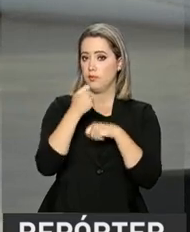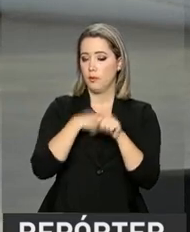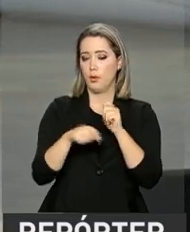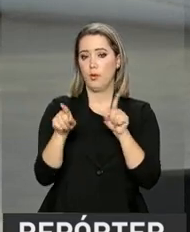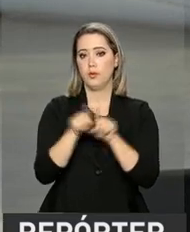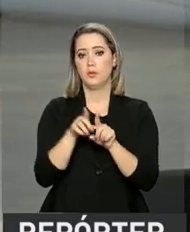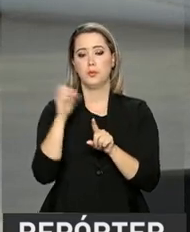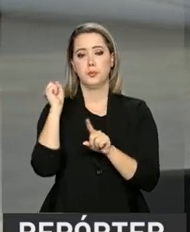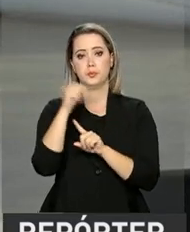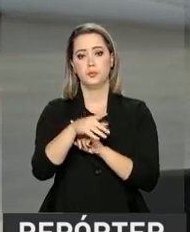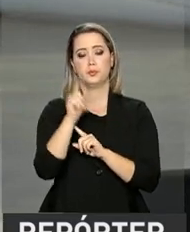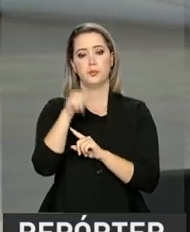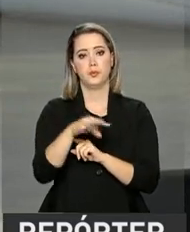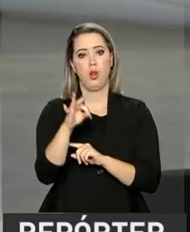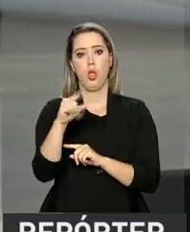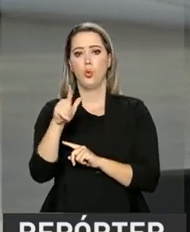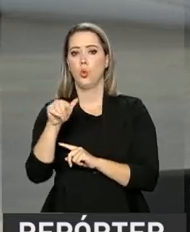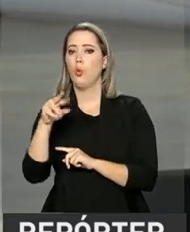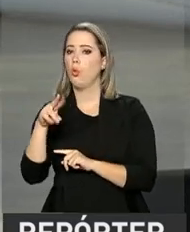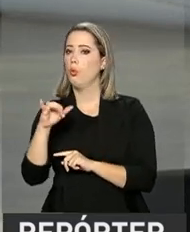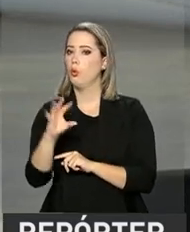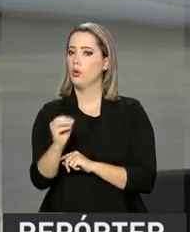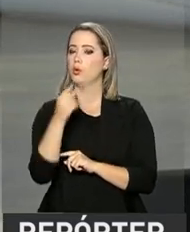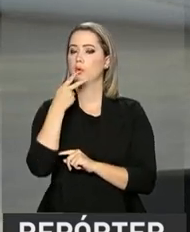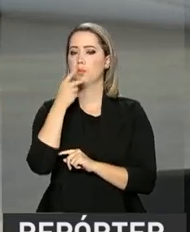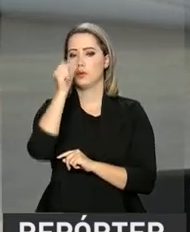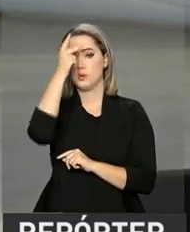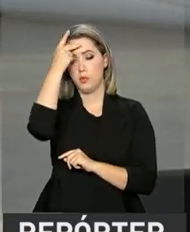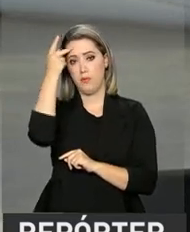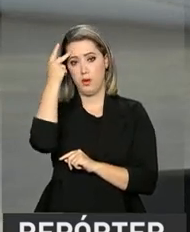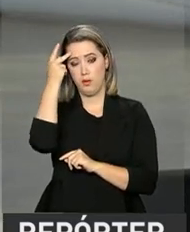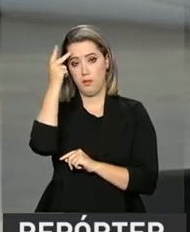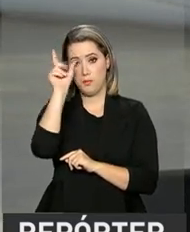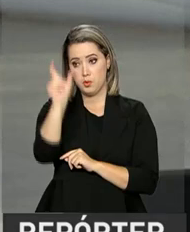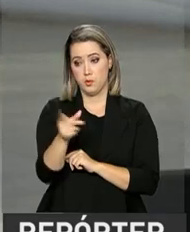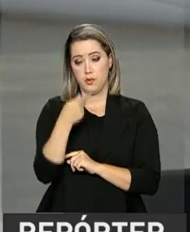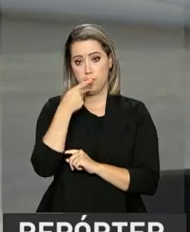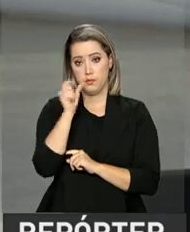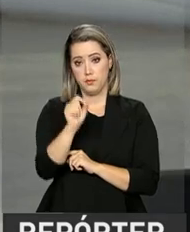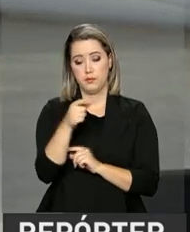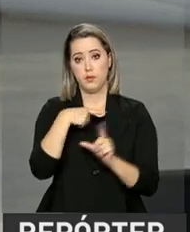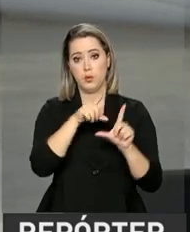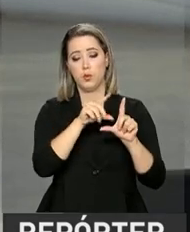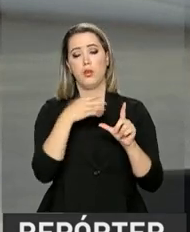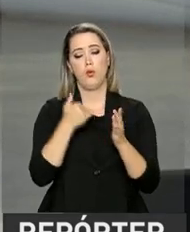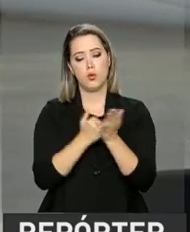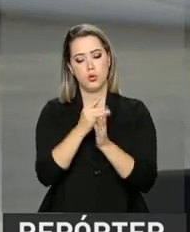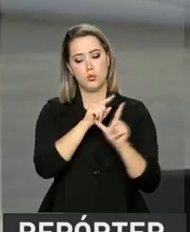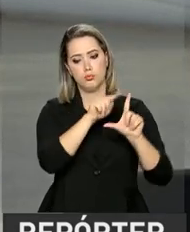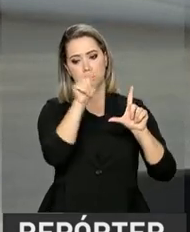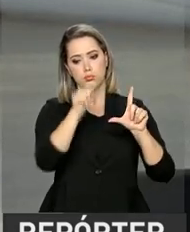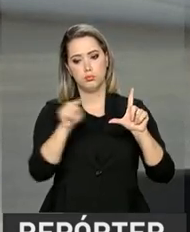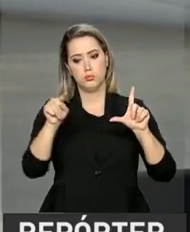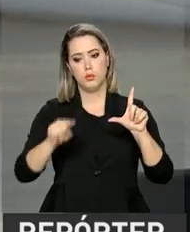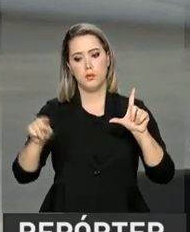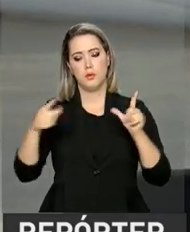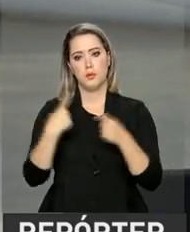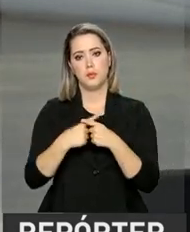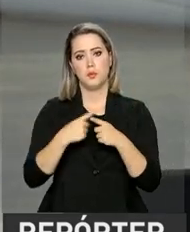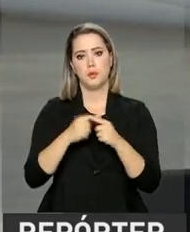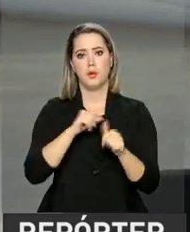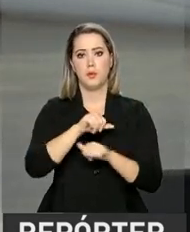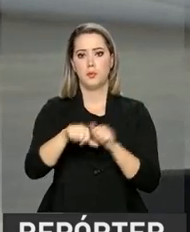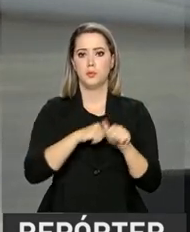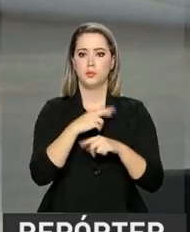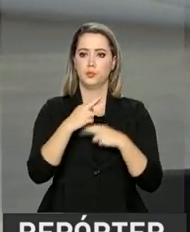Central, Túlio Maciel, para quem a taxa de juros deve continuar a cair nos próximos meses por conta das mudanças feitas no crédito rotativo do